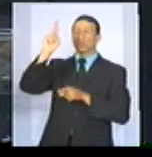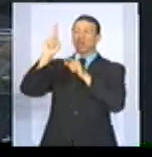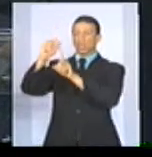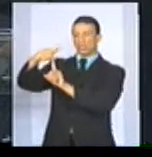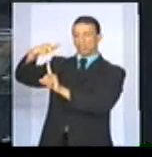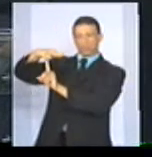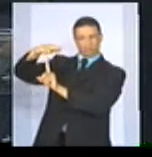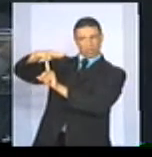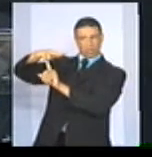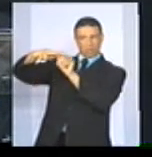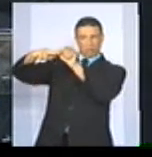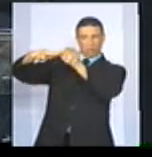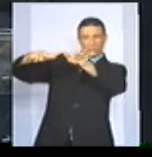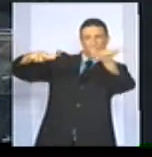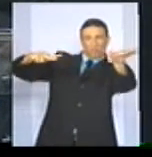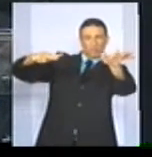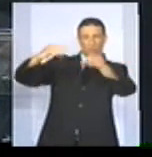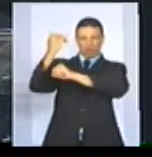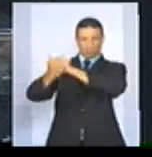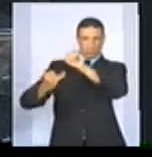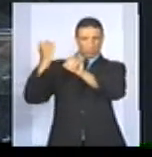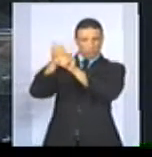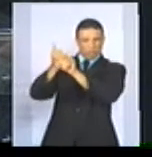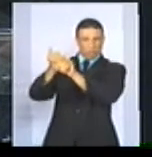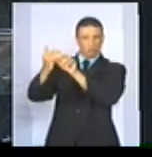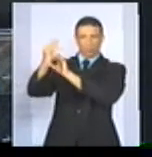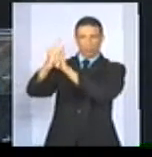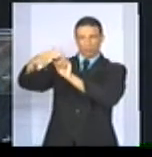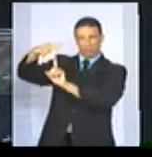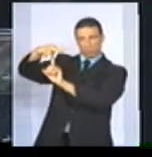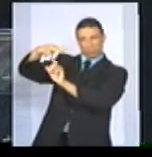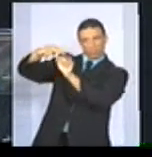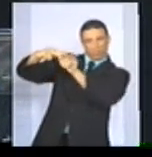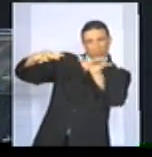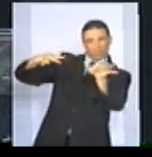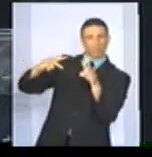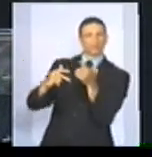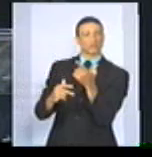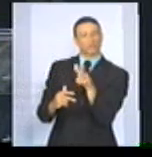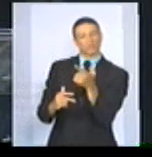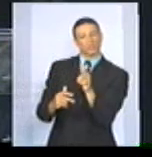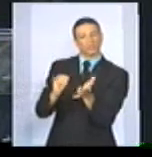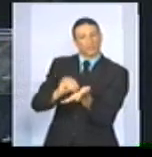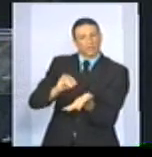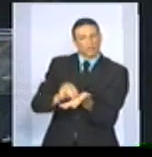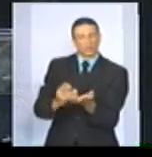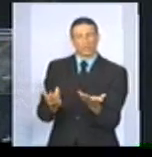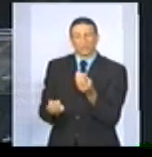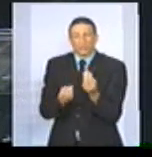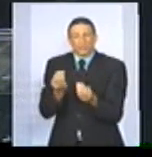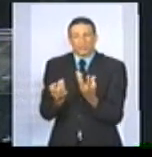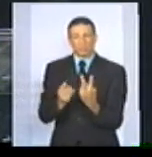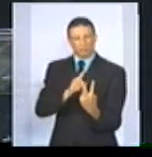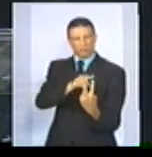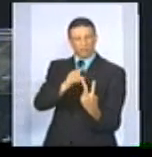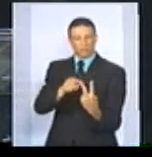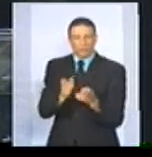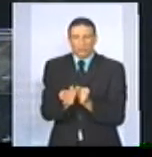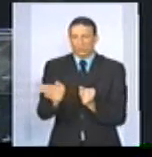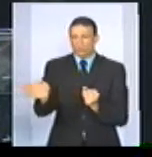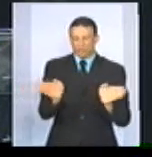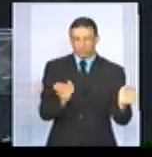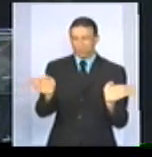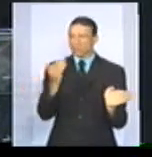internet local. E é evidente que não há nenhuma correlação entre a detenção dessas duas